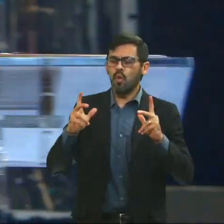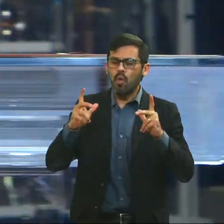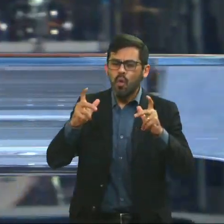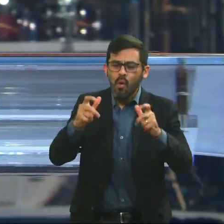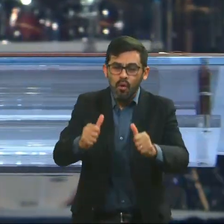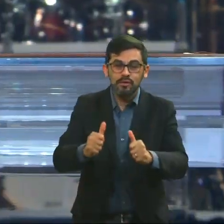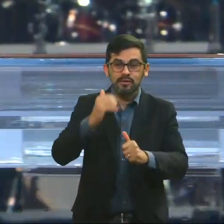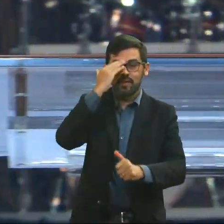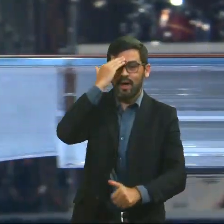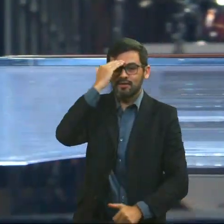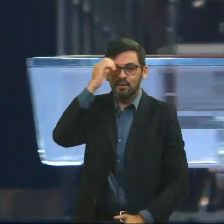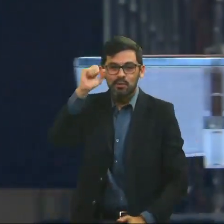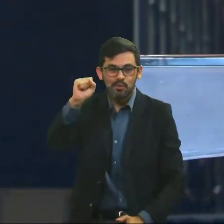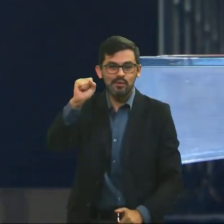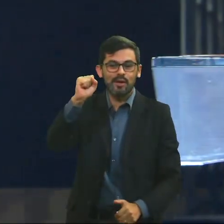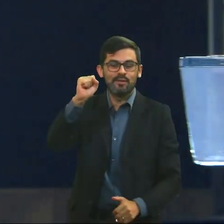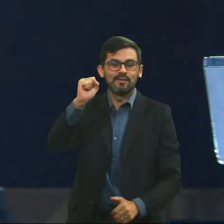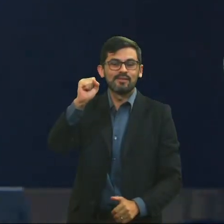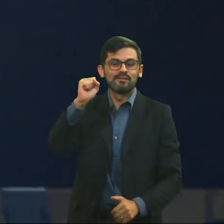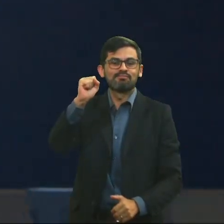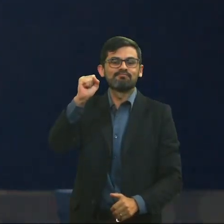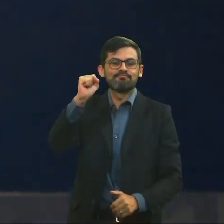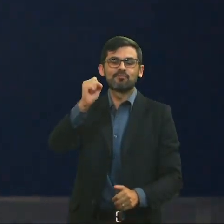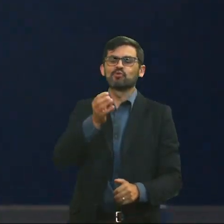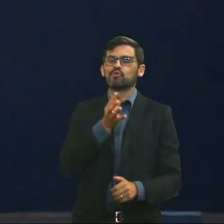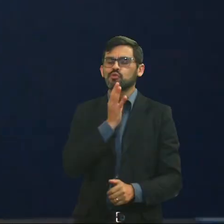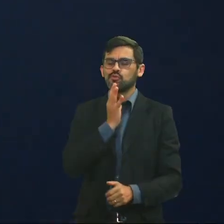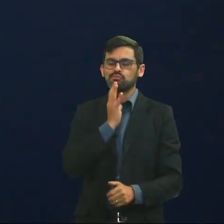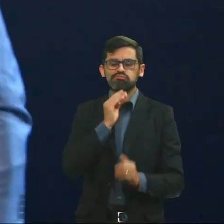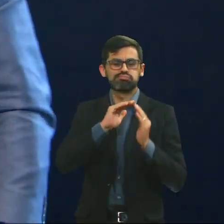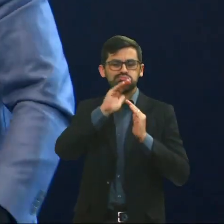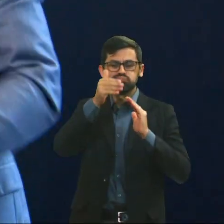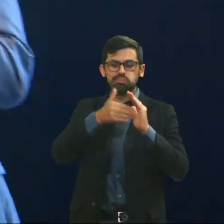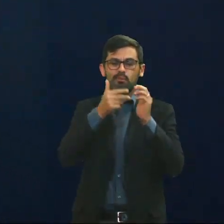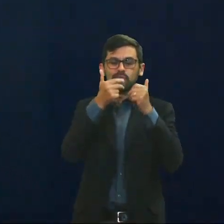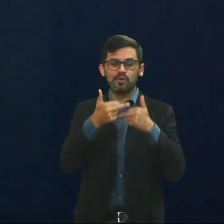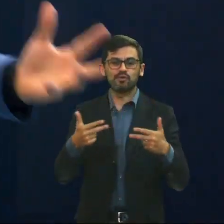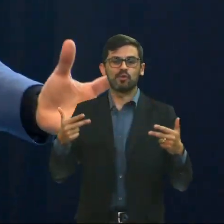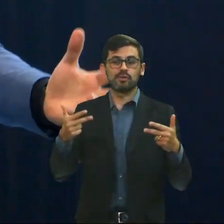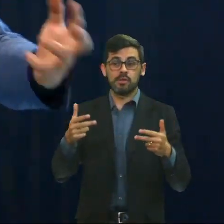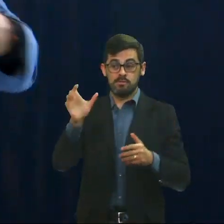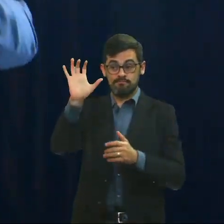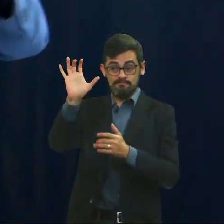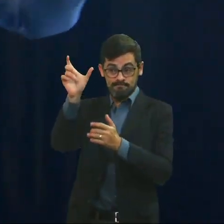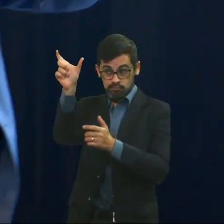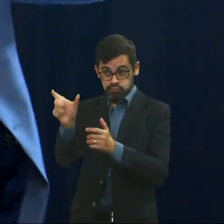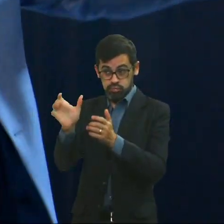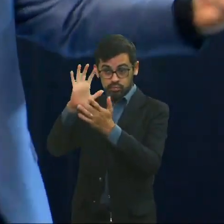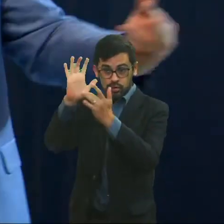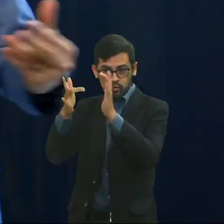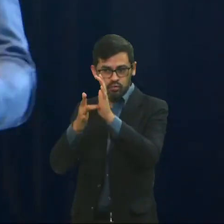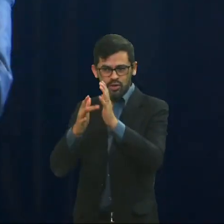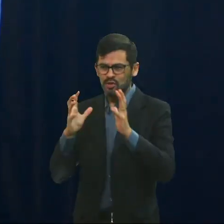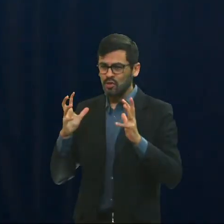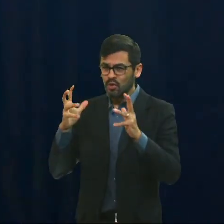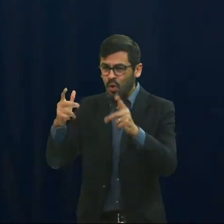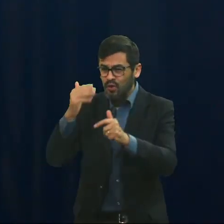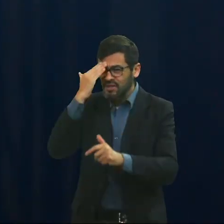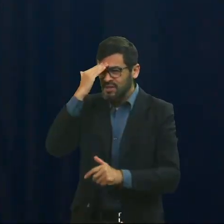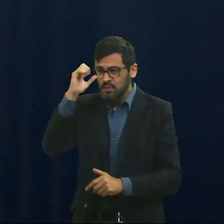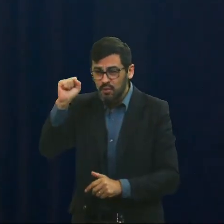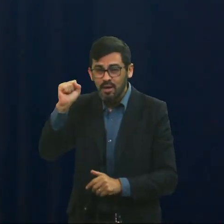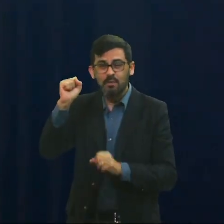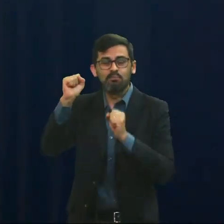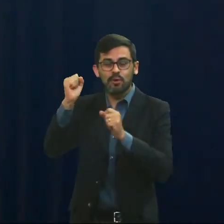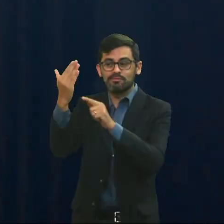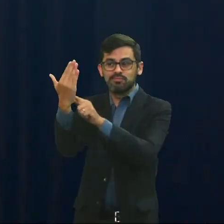da sabedoria e do conhecimento. Em Jesus, toda sabedoria e conhecimento pode